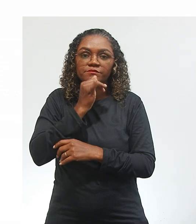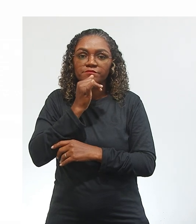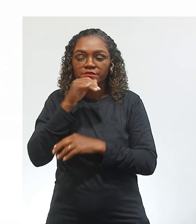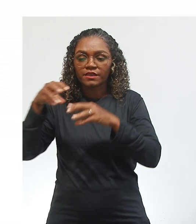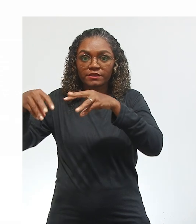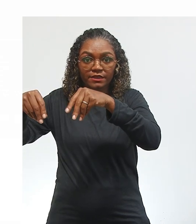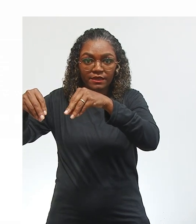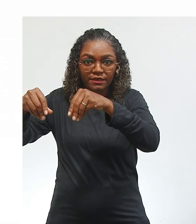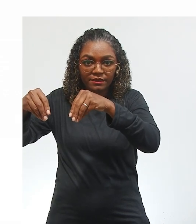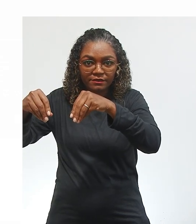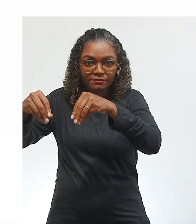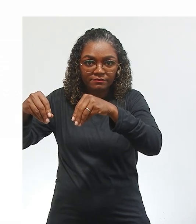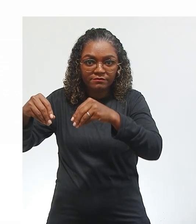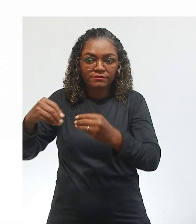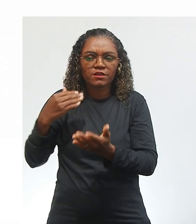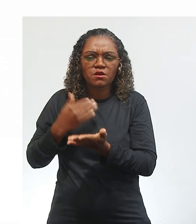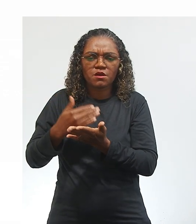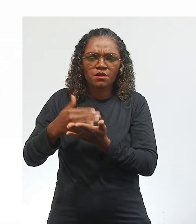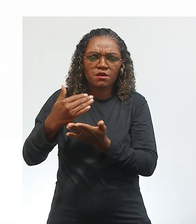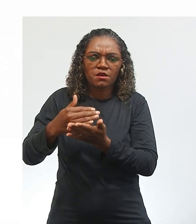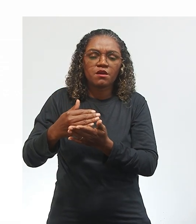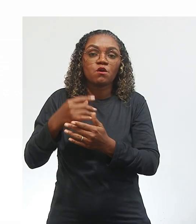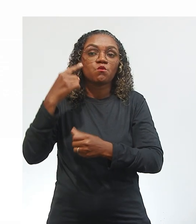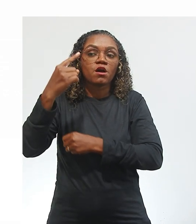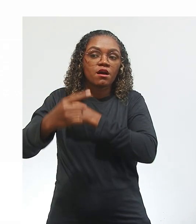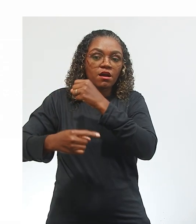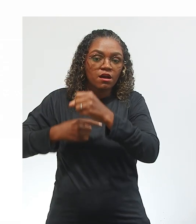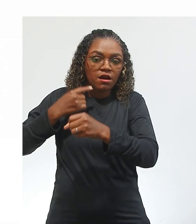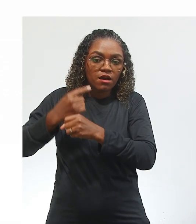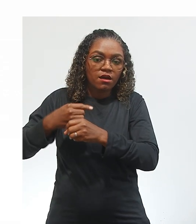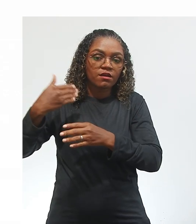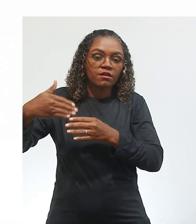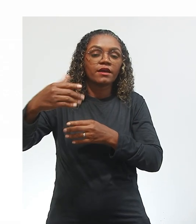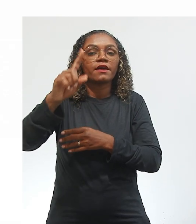terreno, e geralmente financiamento também é mais de um ano. Terreno,